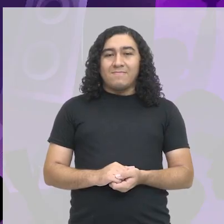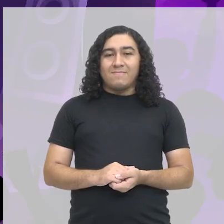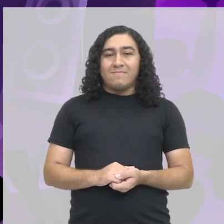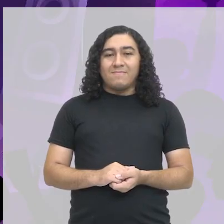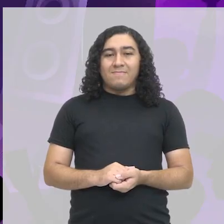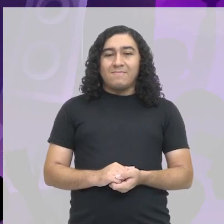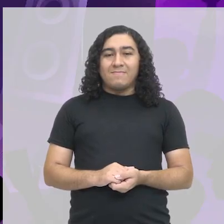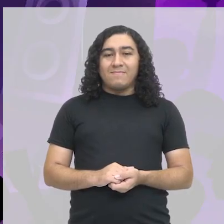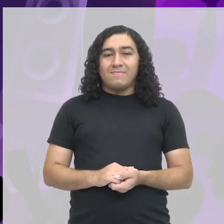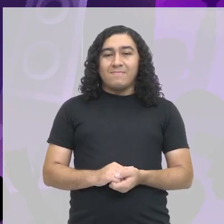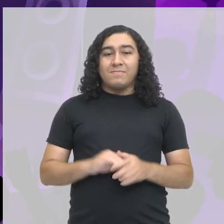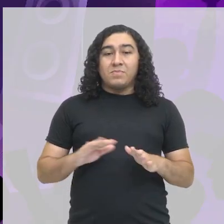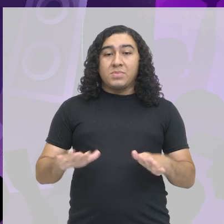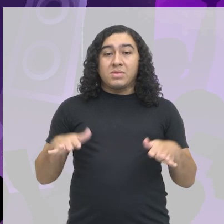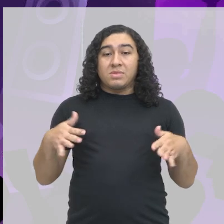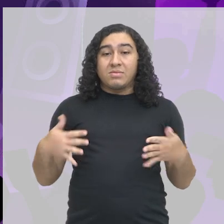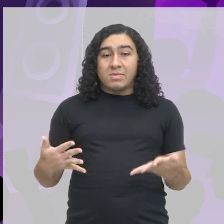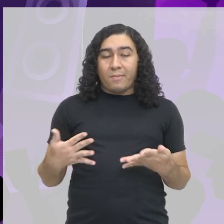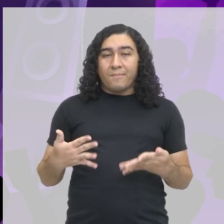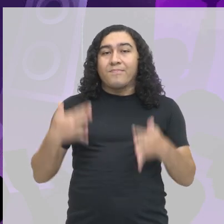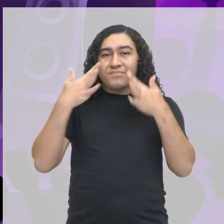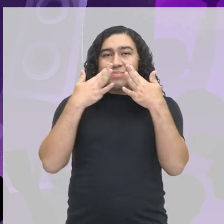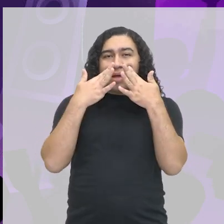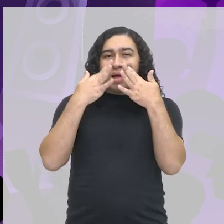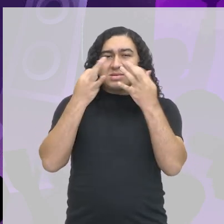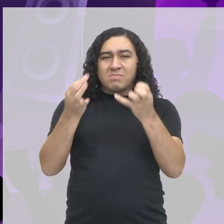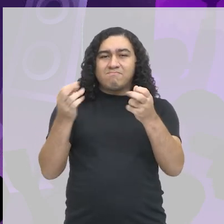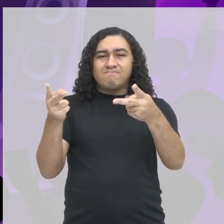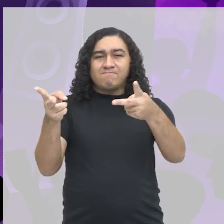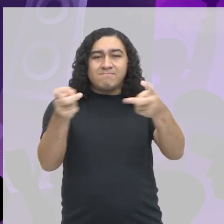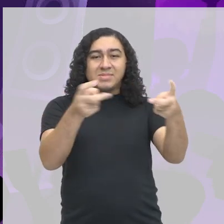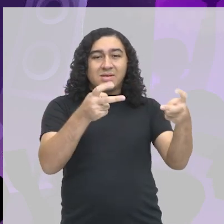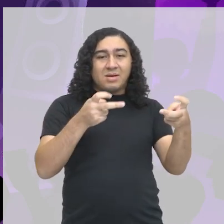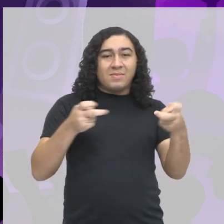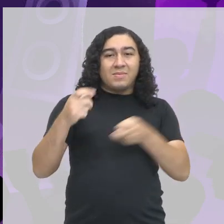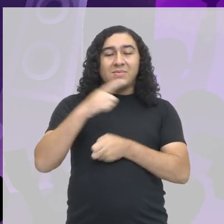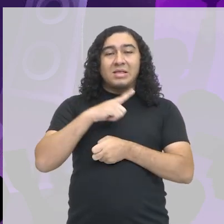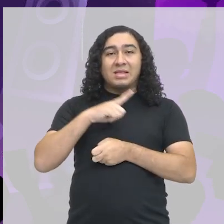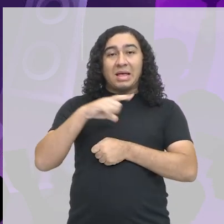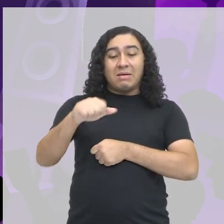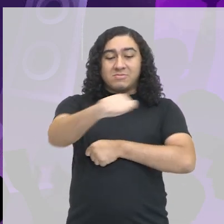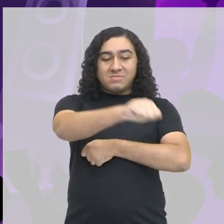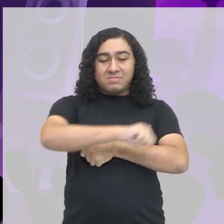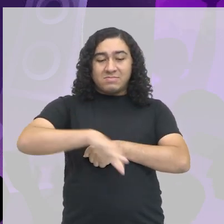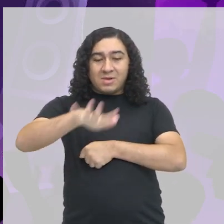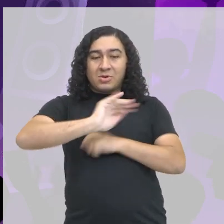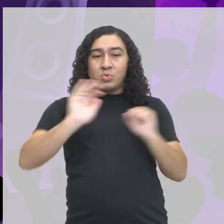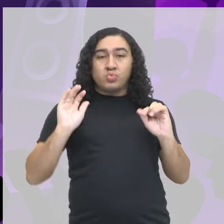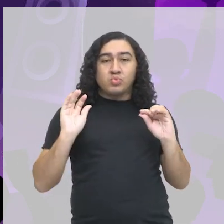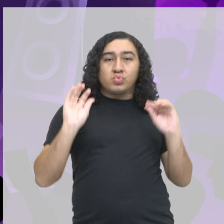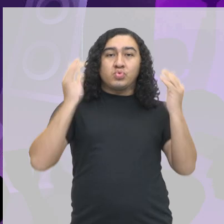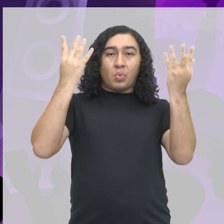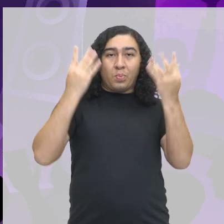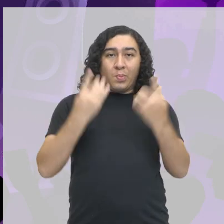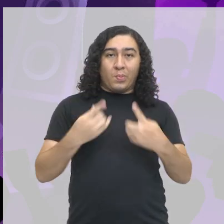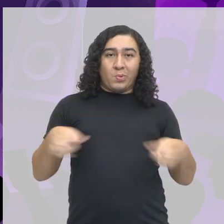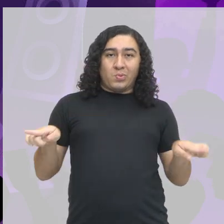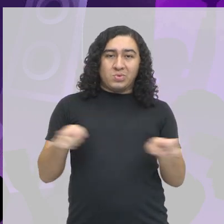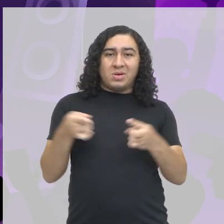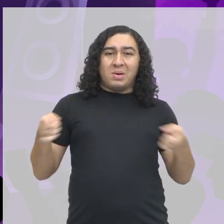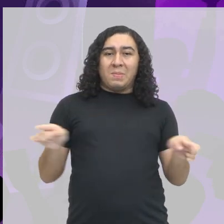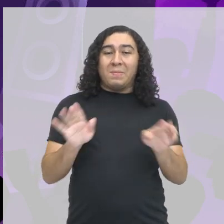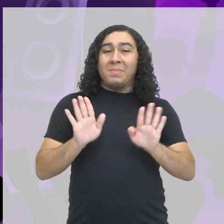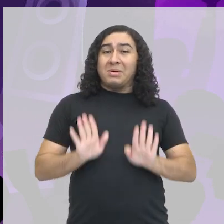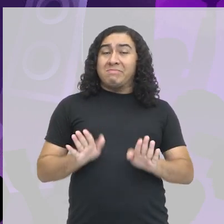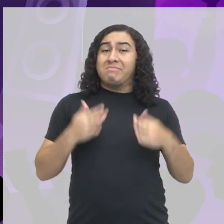Então, como vocês podem observar, eu estou aqui num palco em um show musical, mas